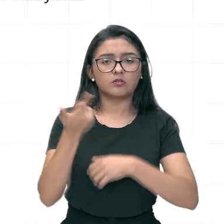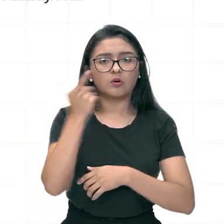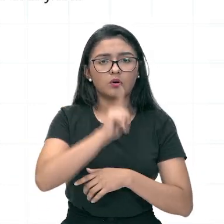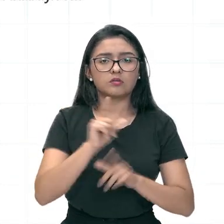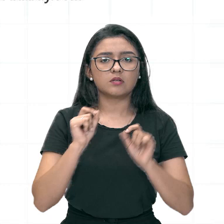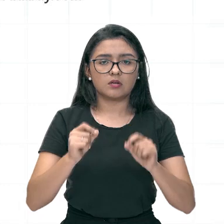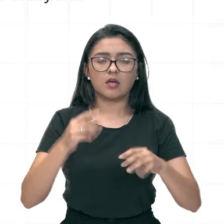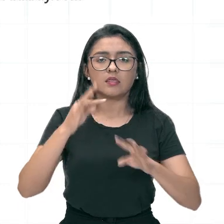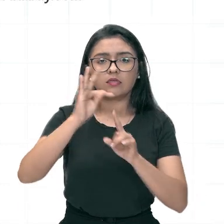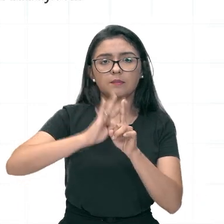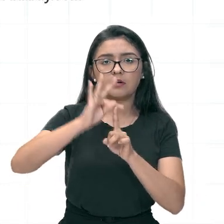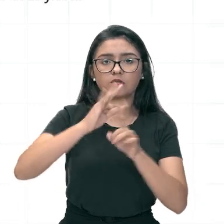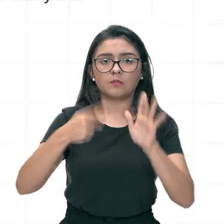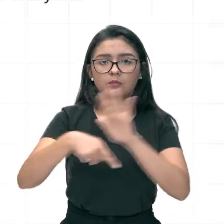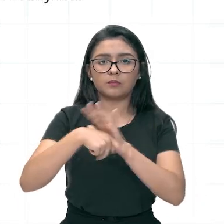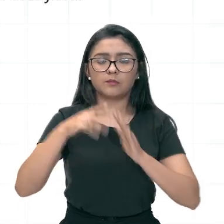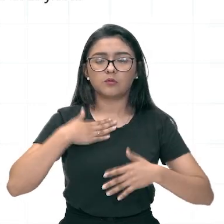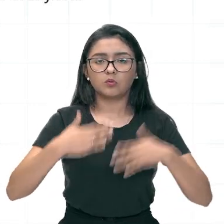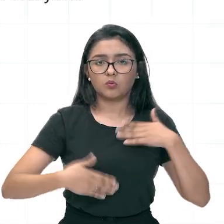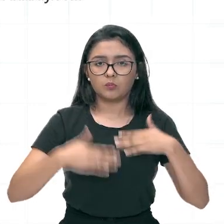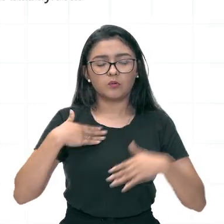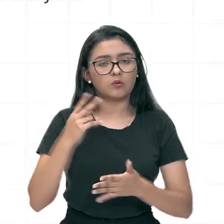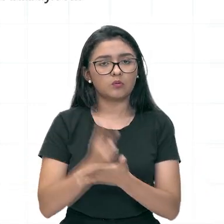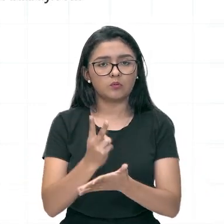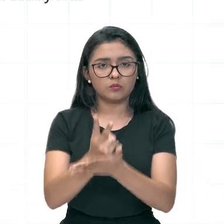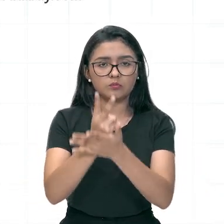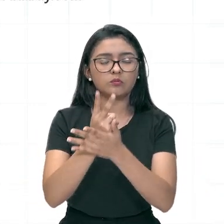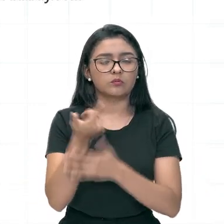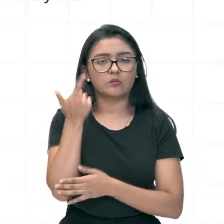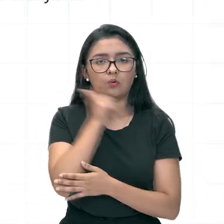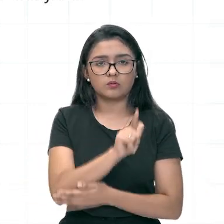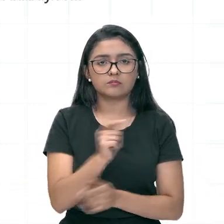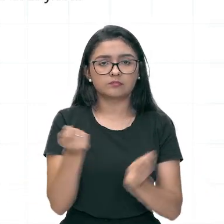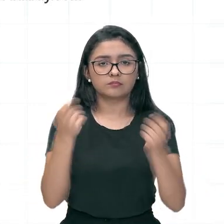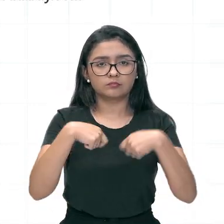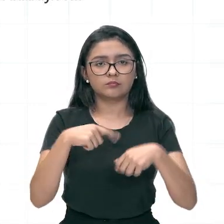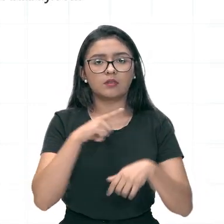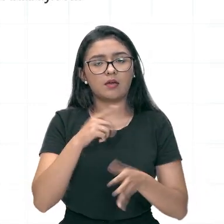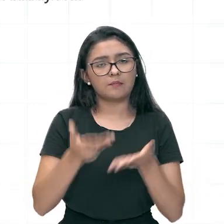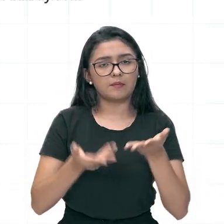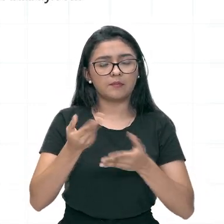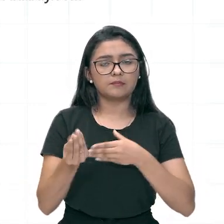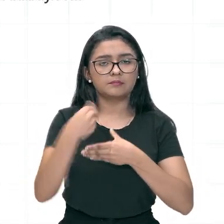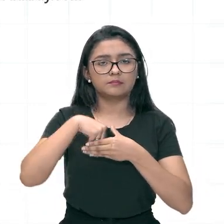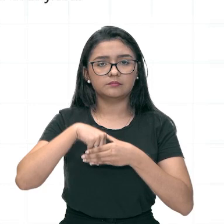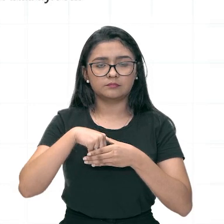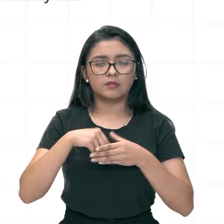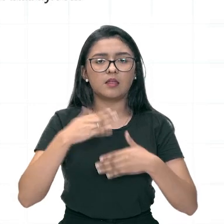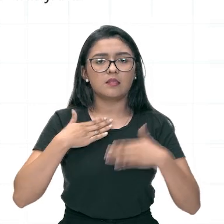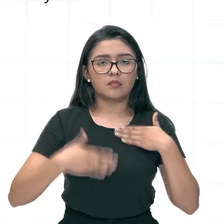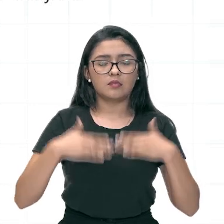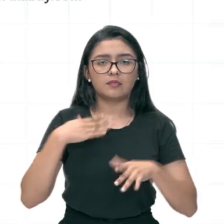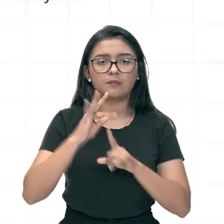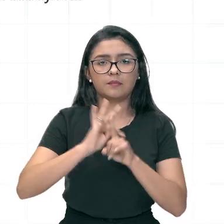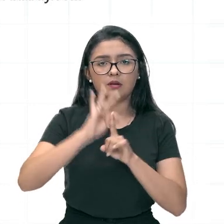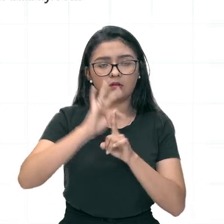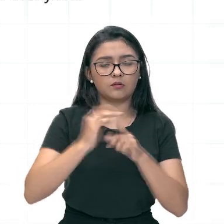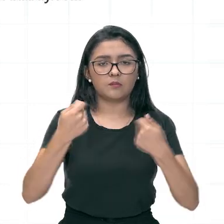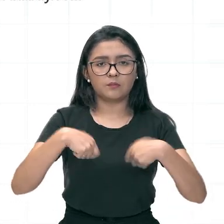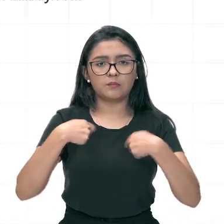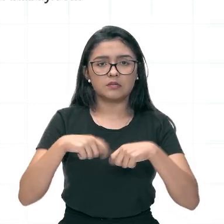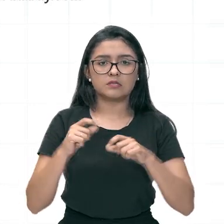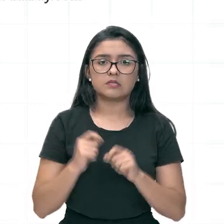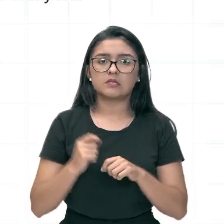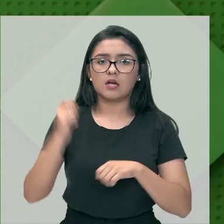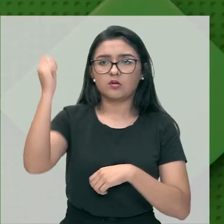aí já conseguem manter a sua temperatura corporal constante, né, já tem um equilíbrio interno ali da sua temperatura, não vão